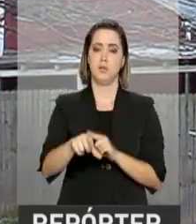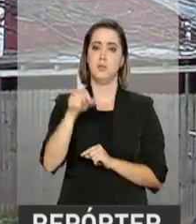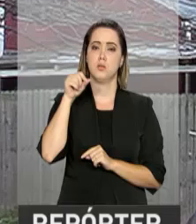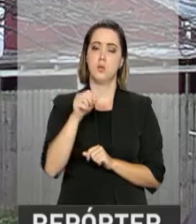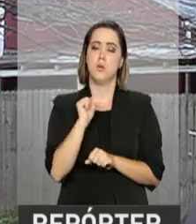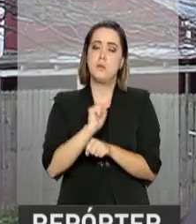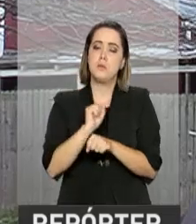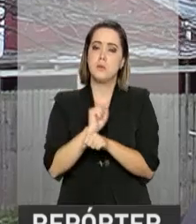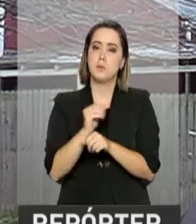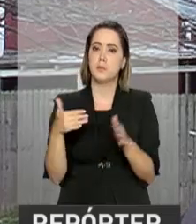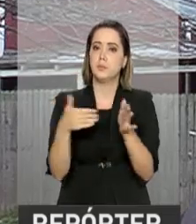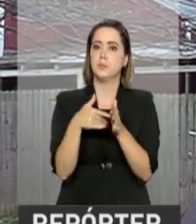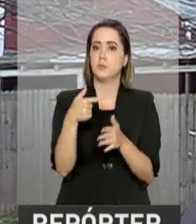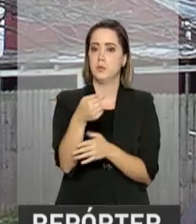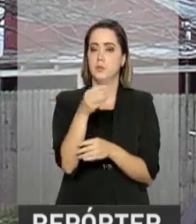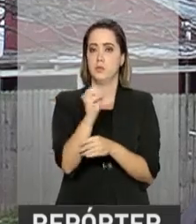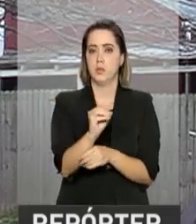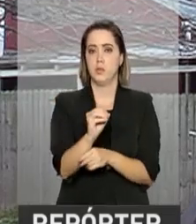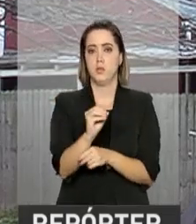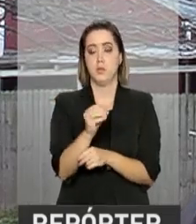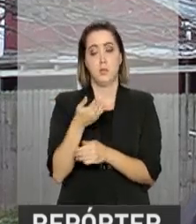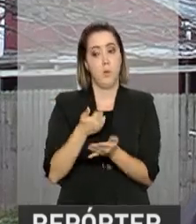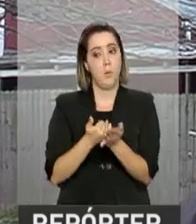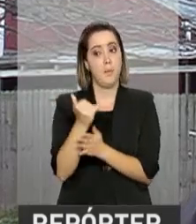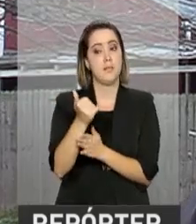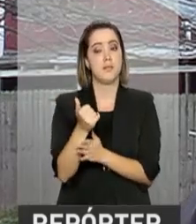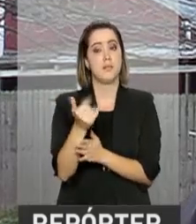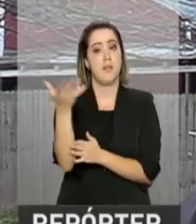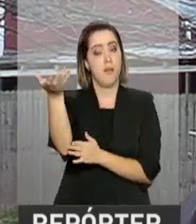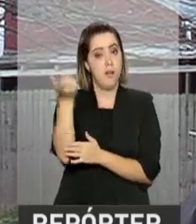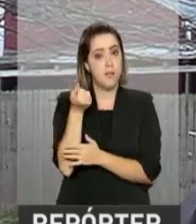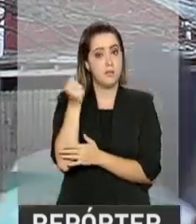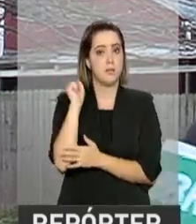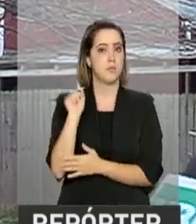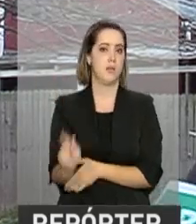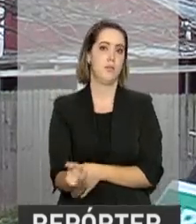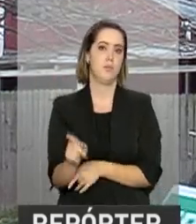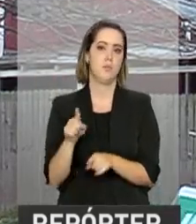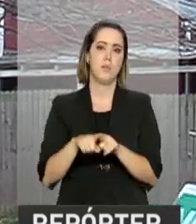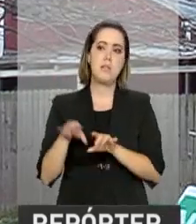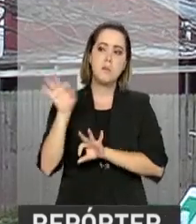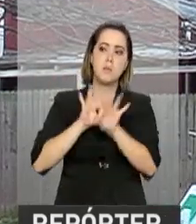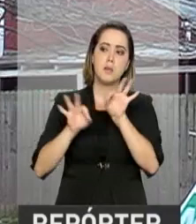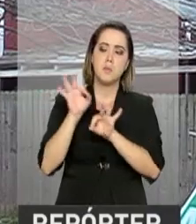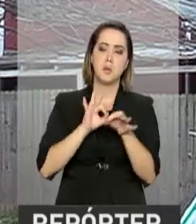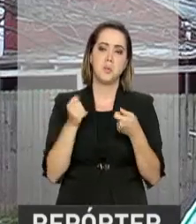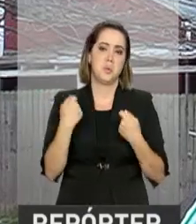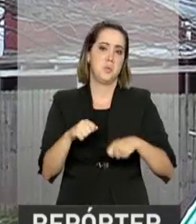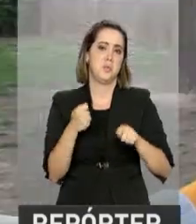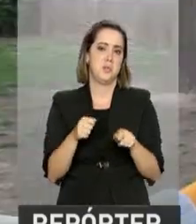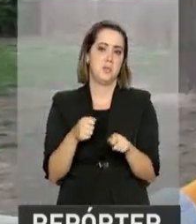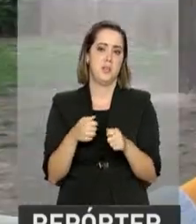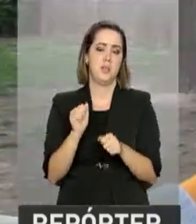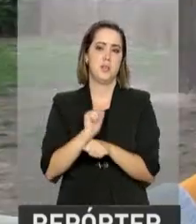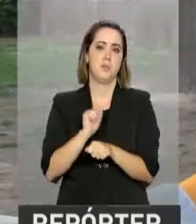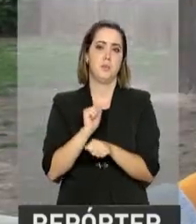esperar até os 70 para começar a receber os benefícios. Ele diz que se preparou para não precisar depender do